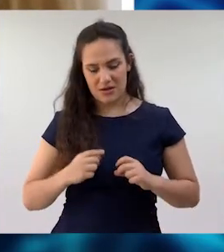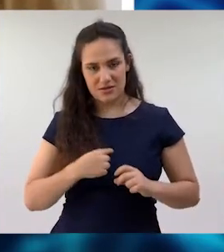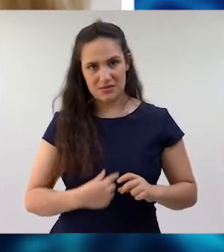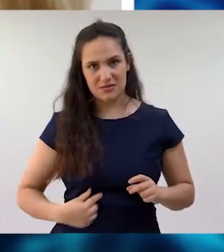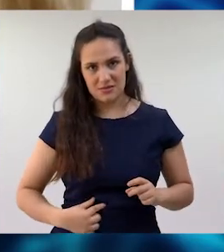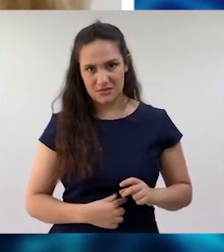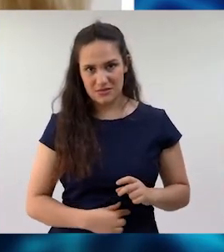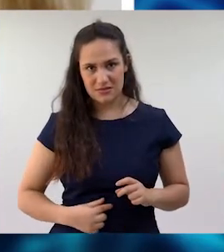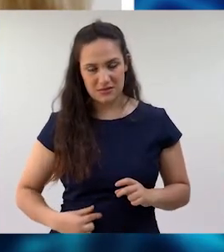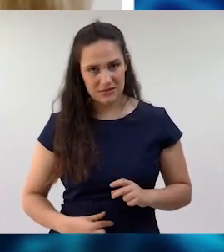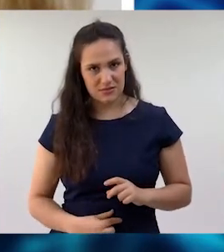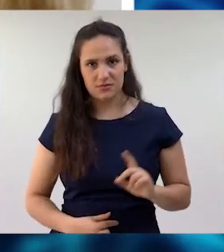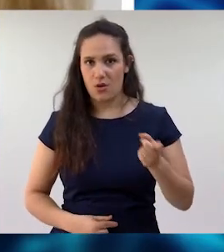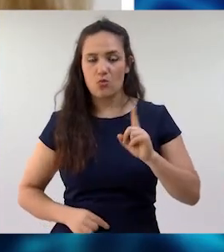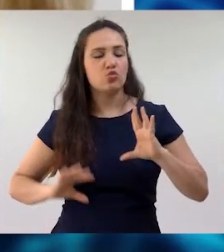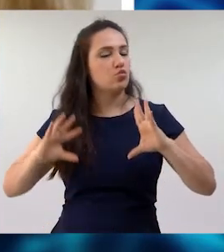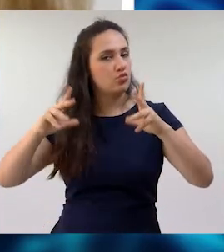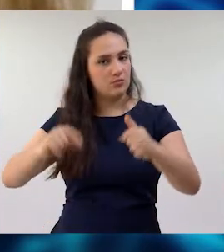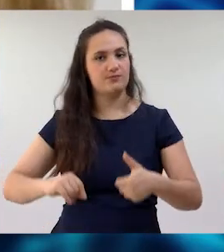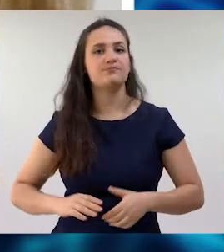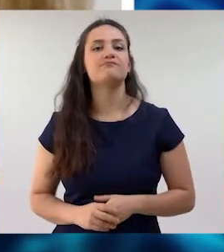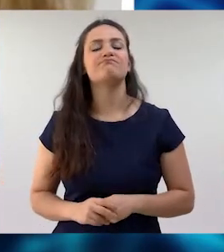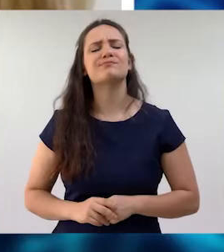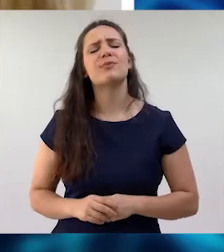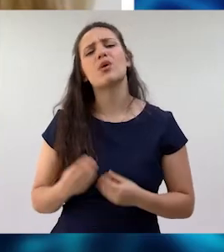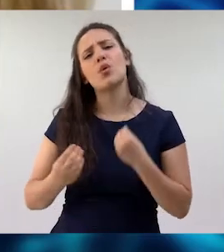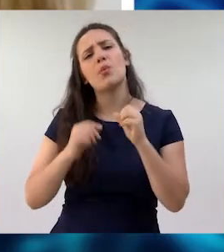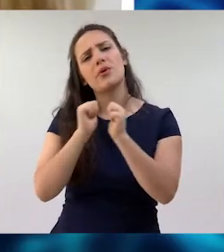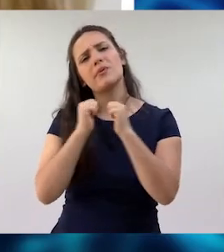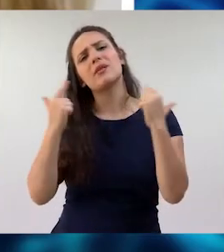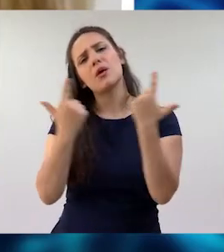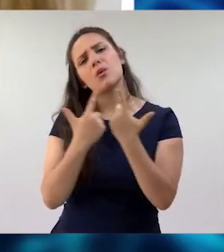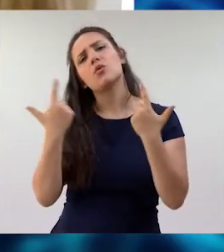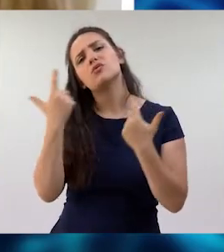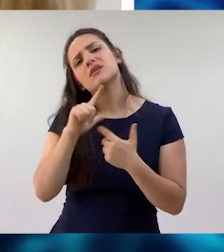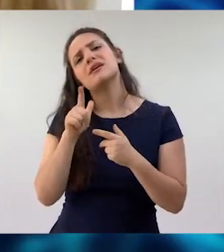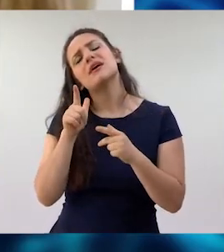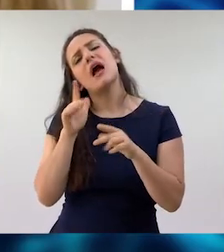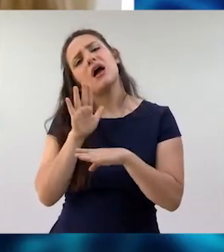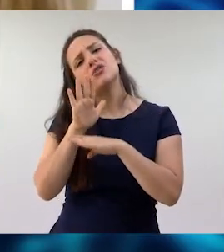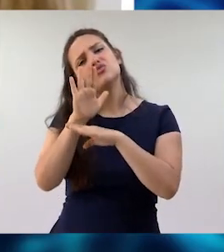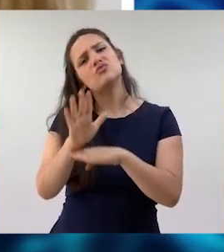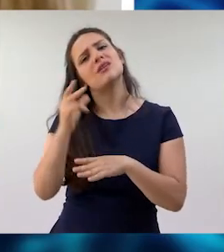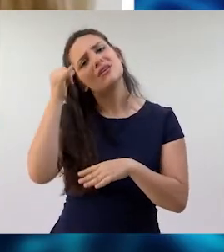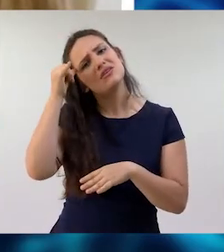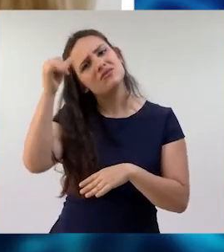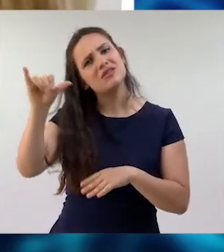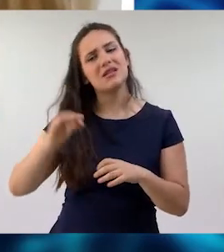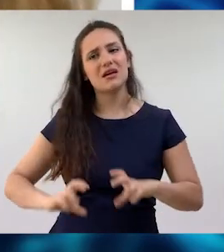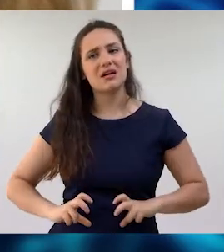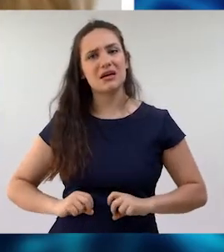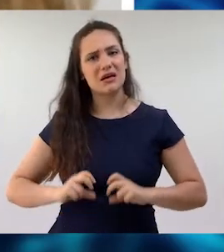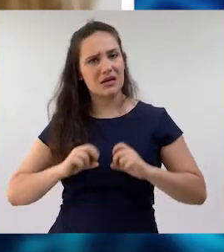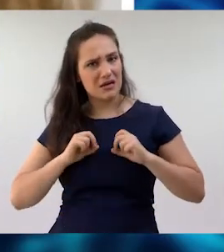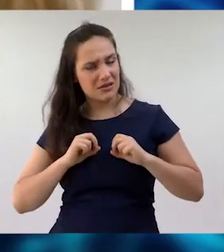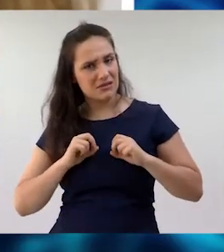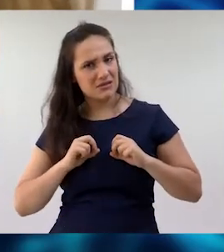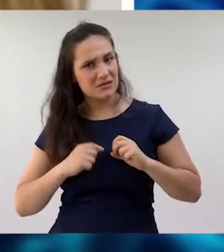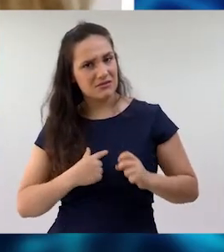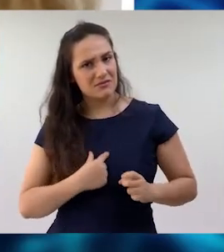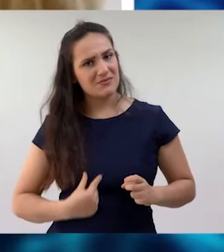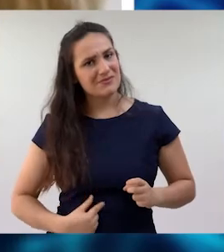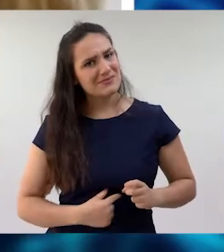intestino. O que a Casa de Leis ela pode estar contribuindo na prevenção do câncer de intestino?